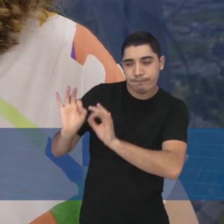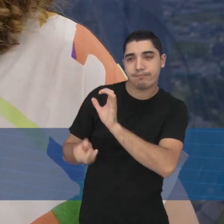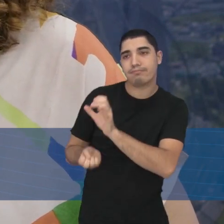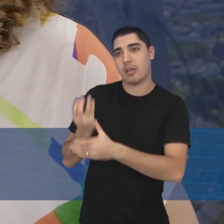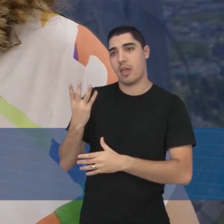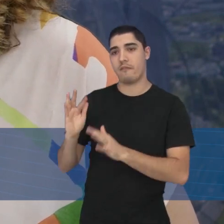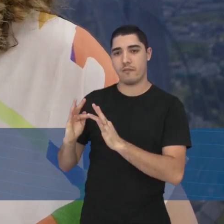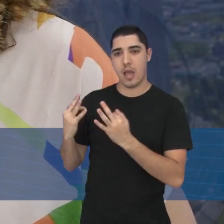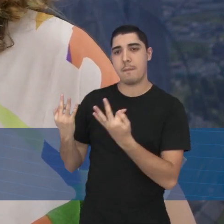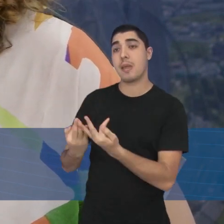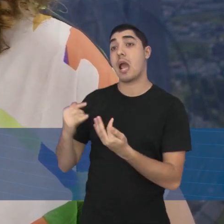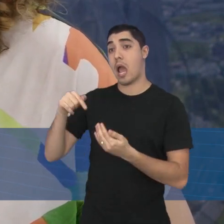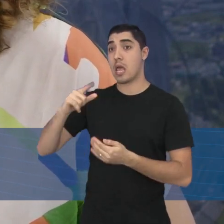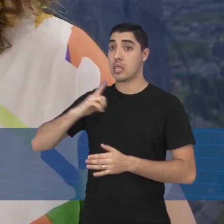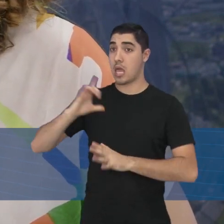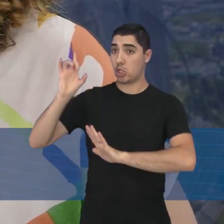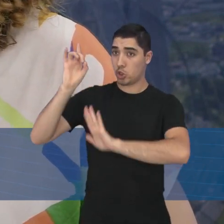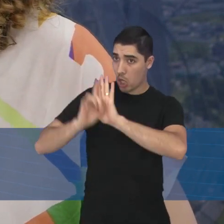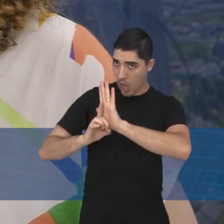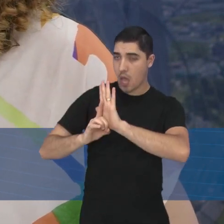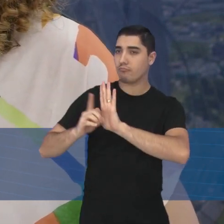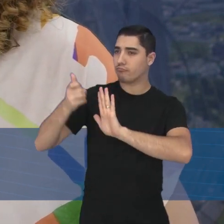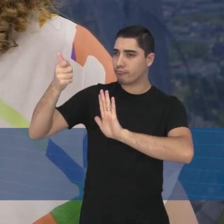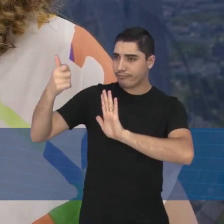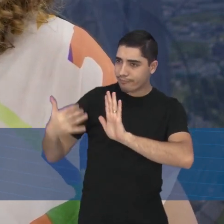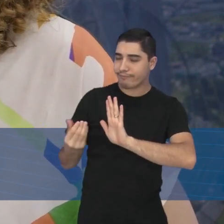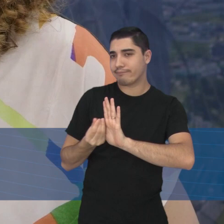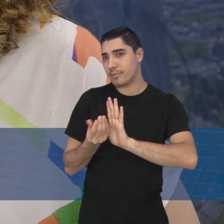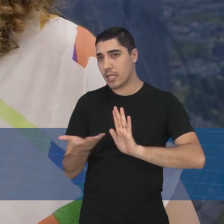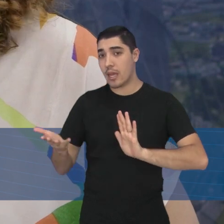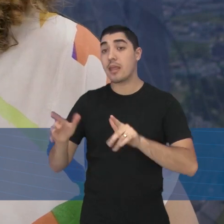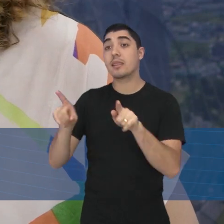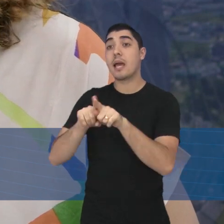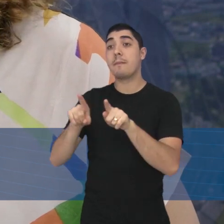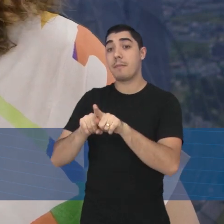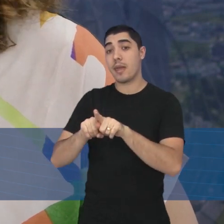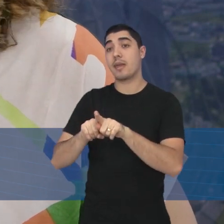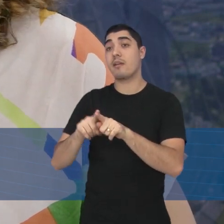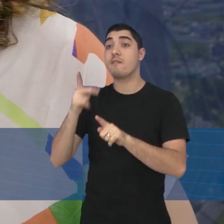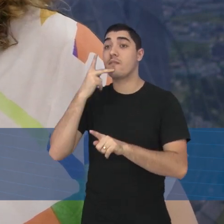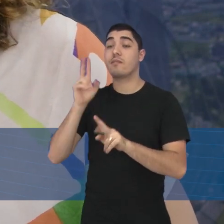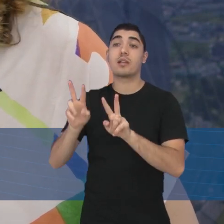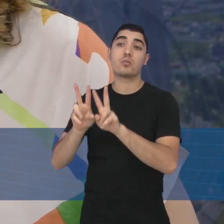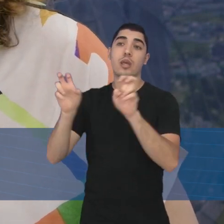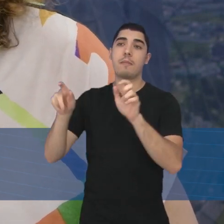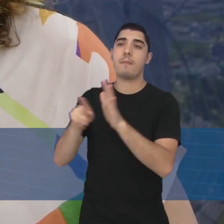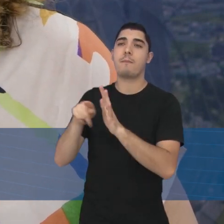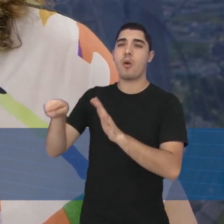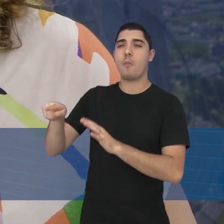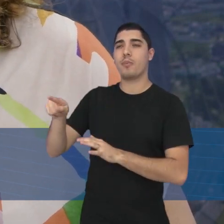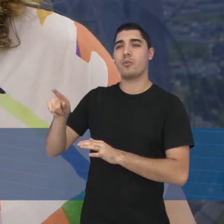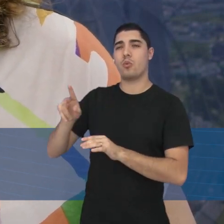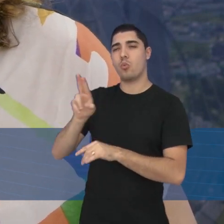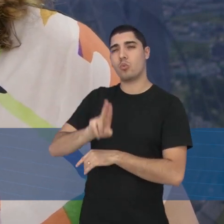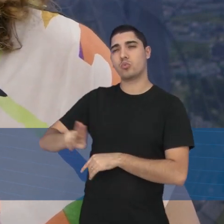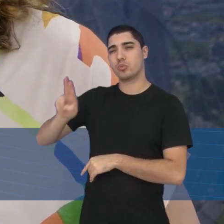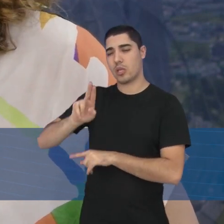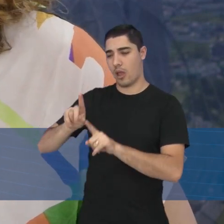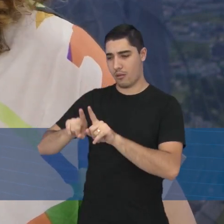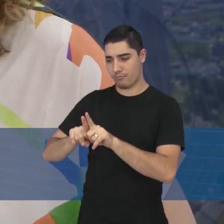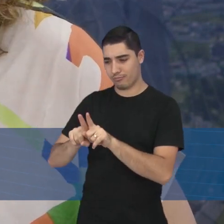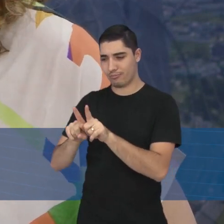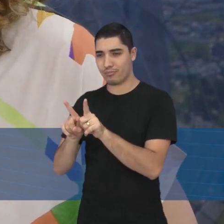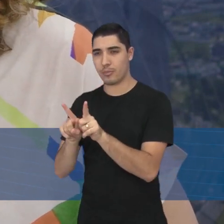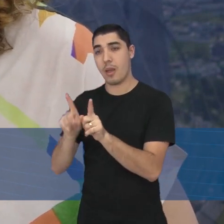vai garantir e tudo mais, e tem a parte que fala sobre a laqueadura especificamente, né? E essa parte